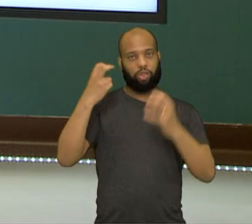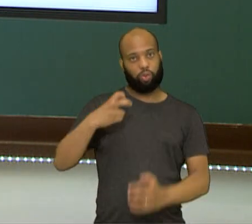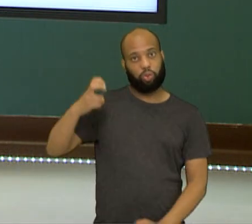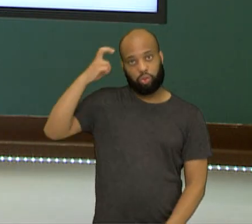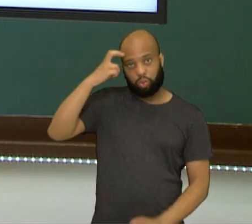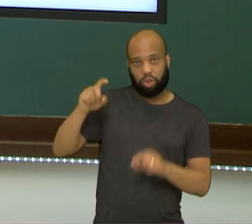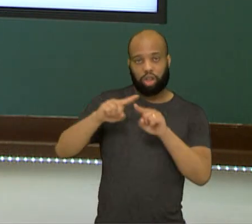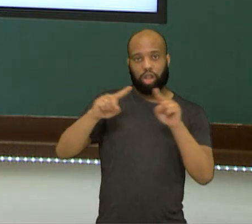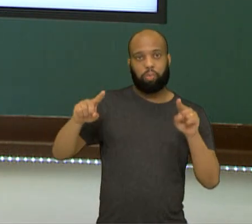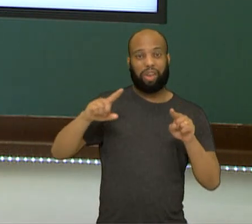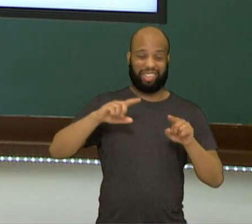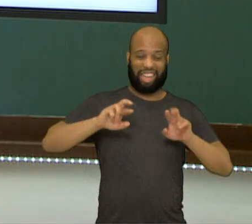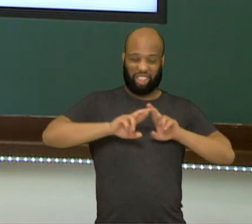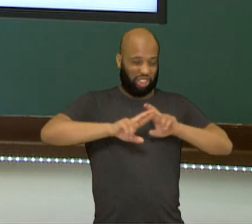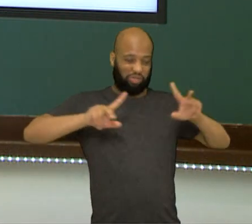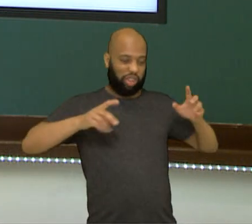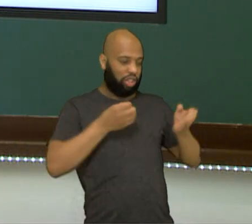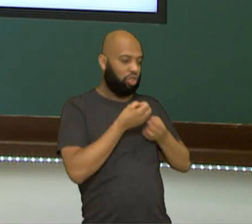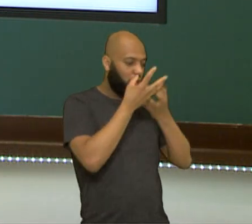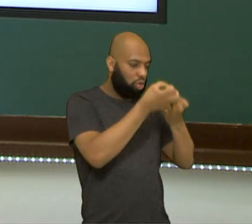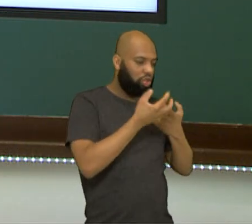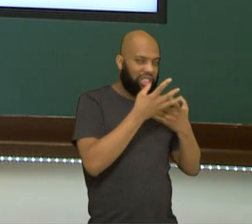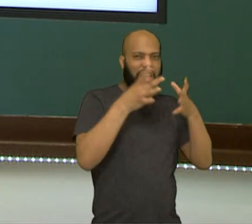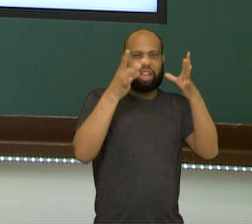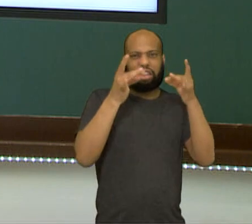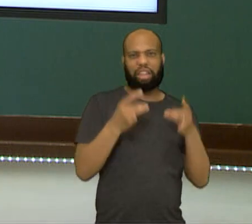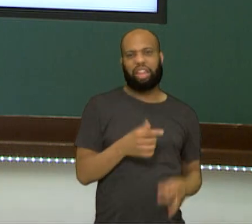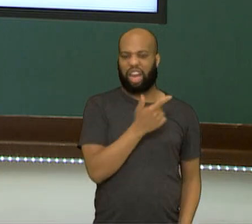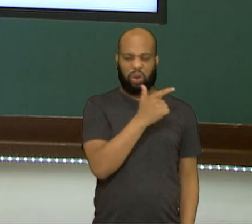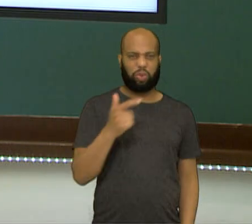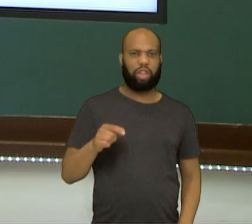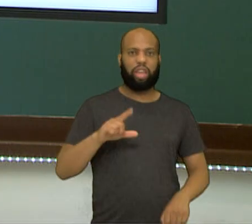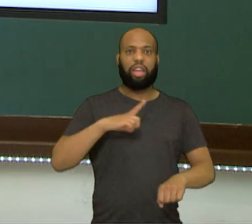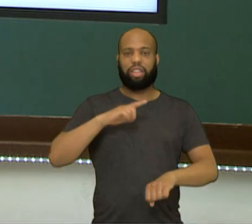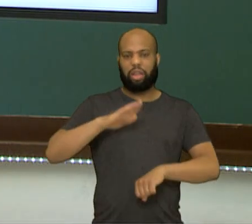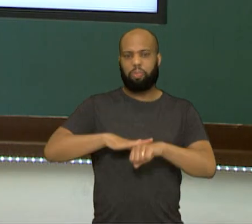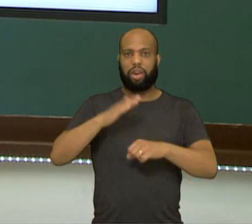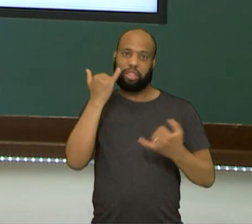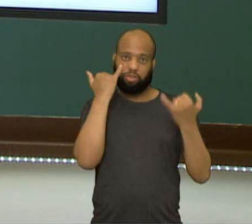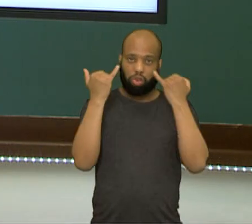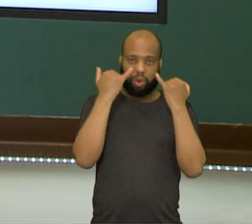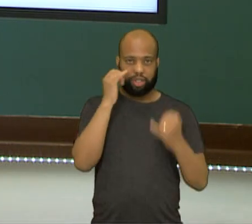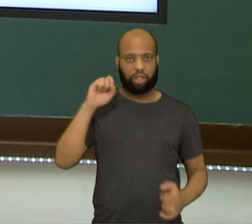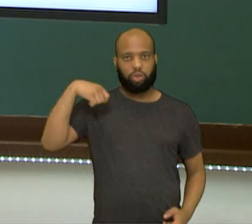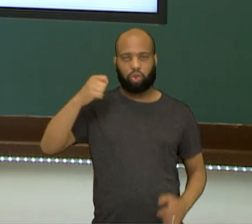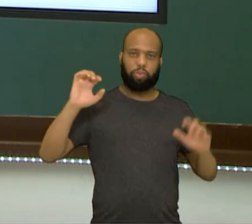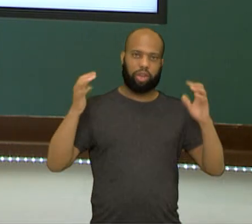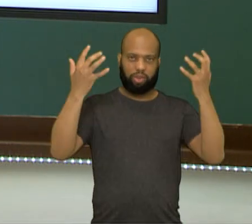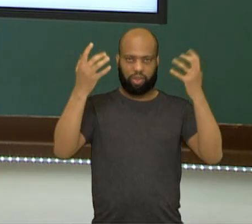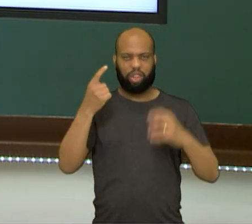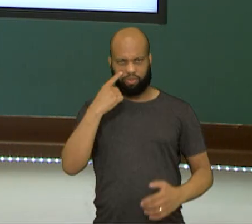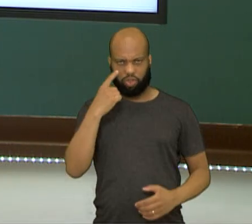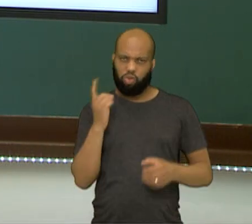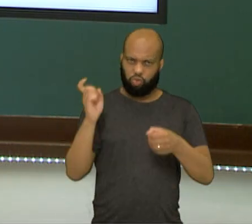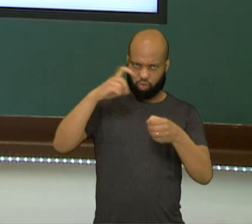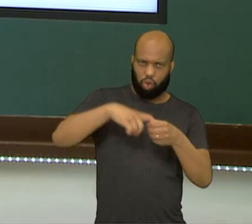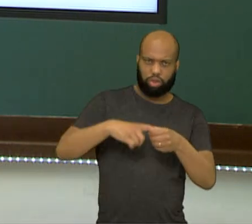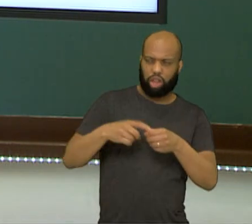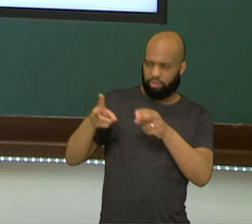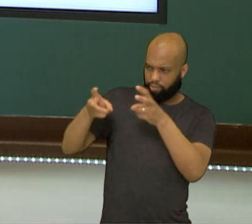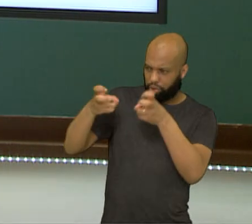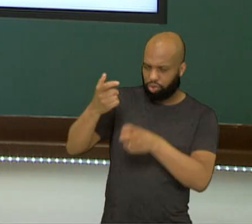mas diferente da notícia, traz menos detalhes e mais comentários sobre o evento. Viram? Vamos voltar lá para observar,